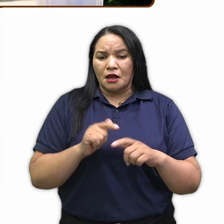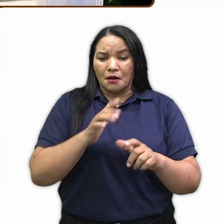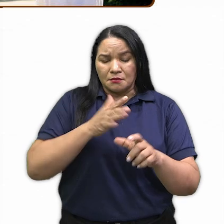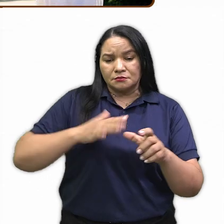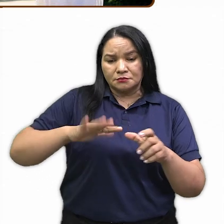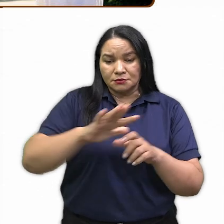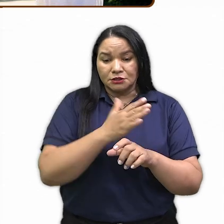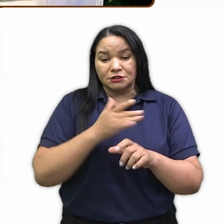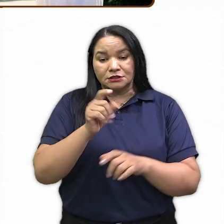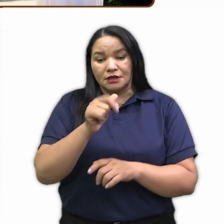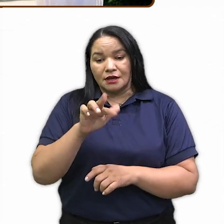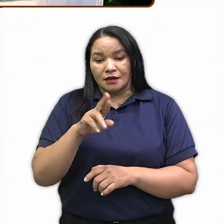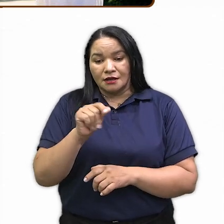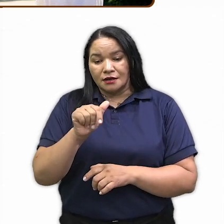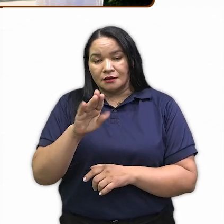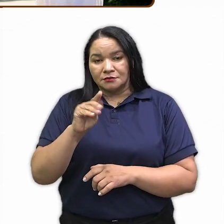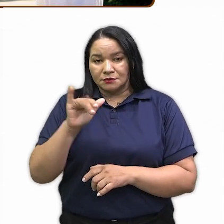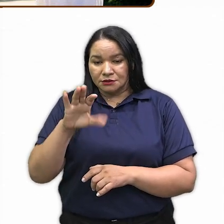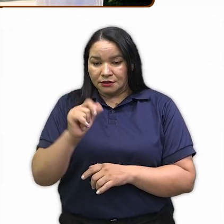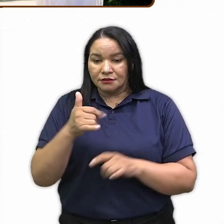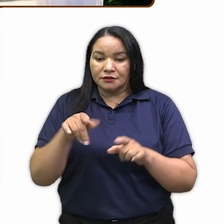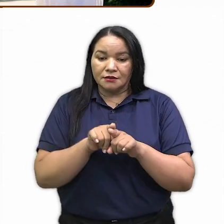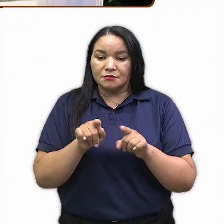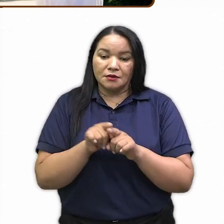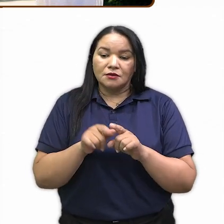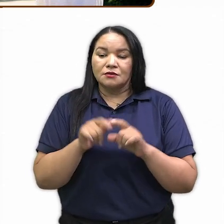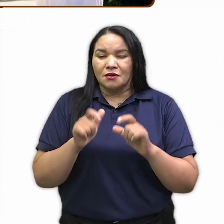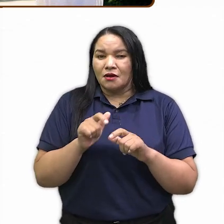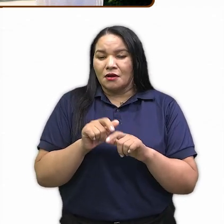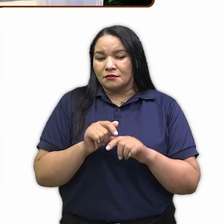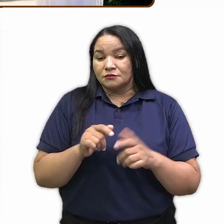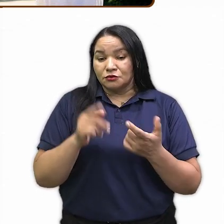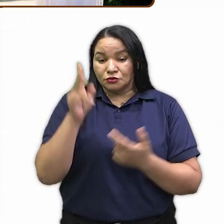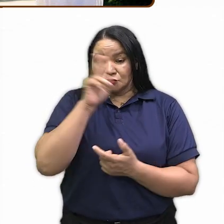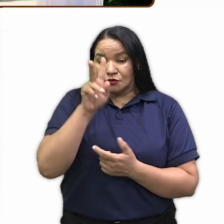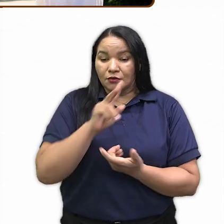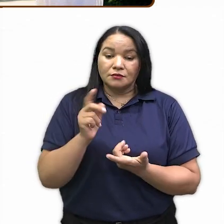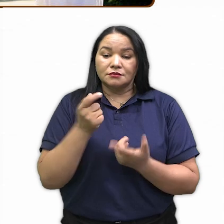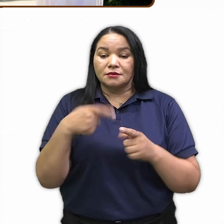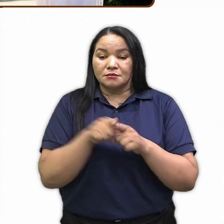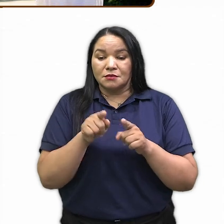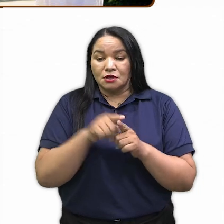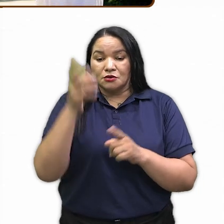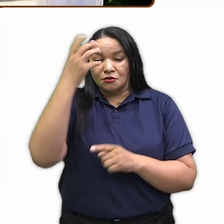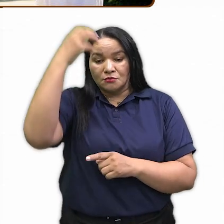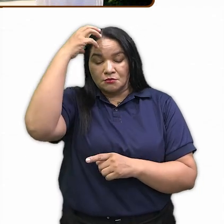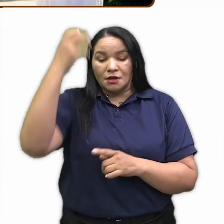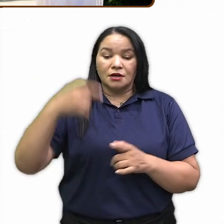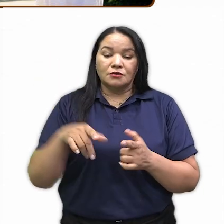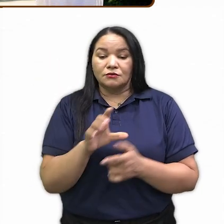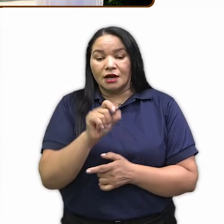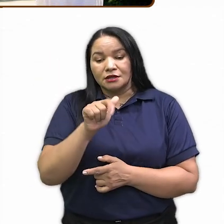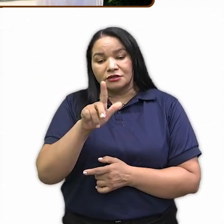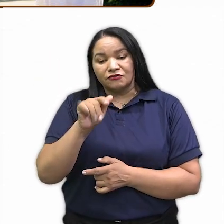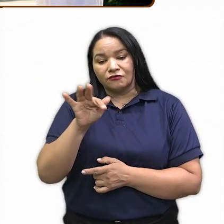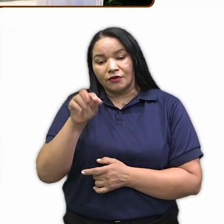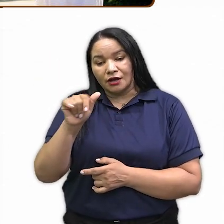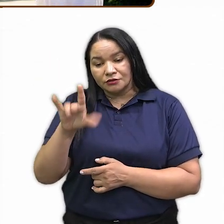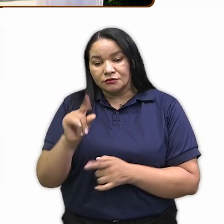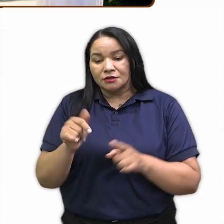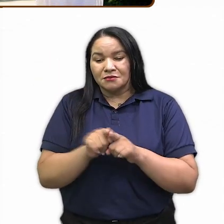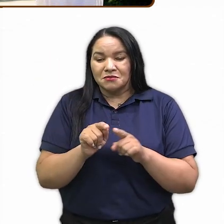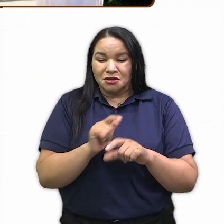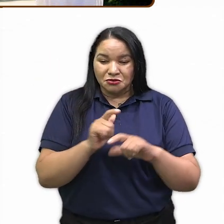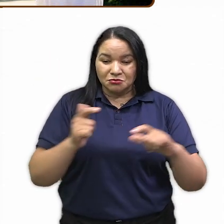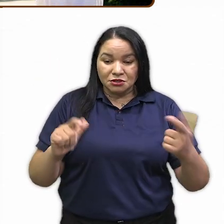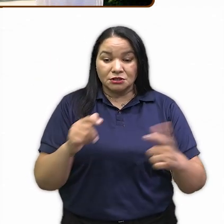do Oriente Médio, né? Com uma história que inclui impérios como o Califado e também a expansão do Islã.